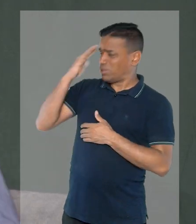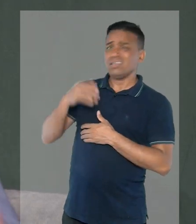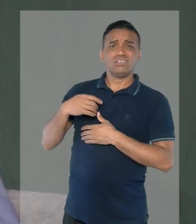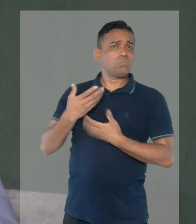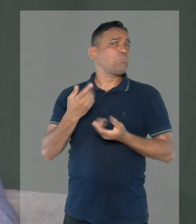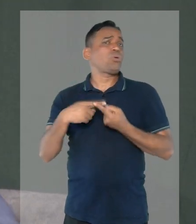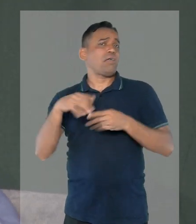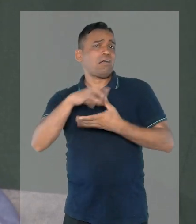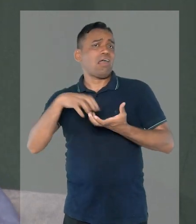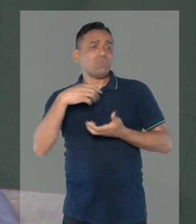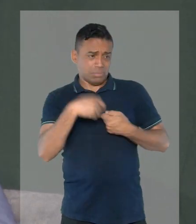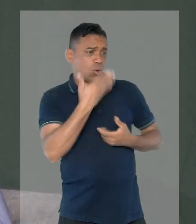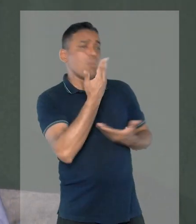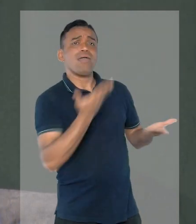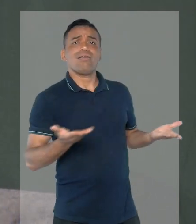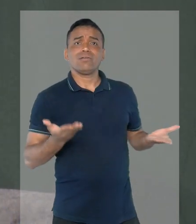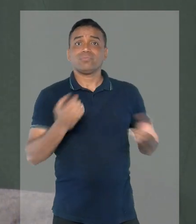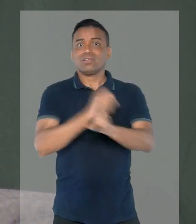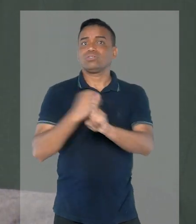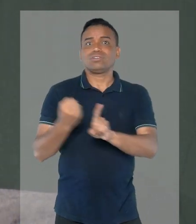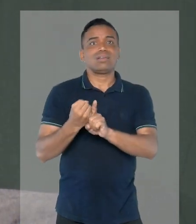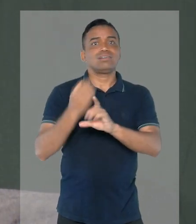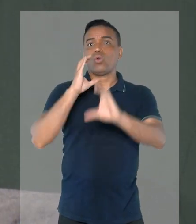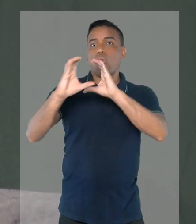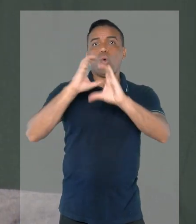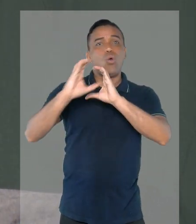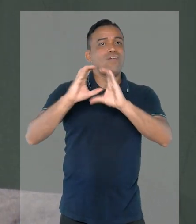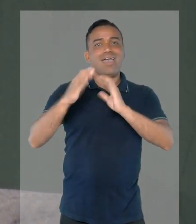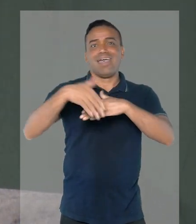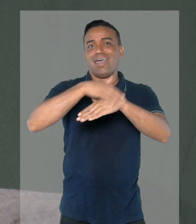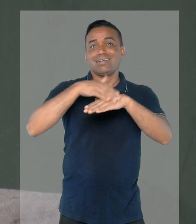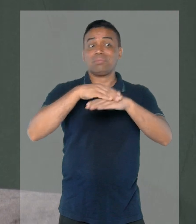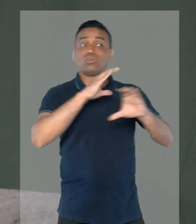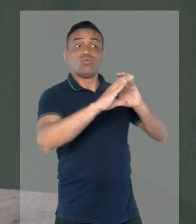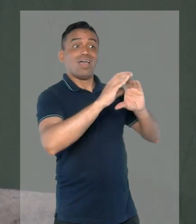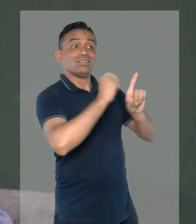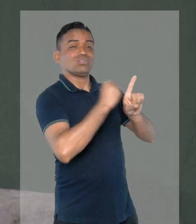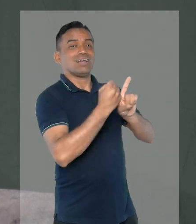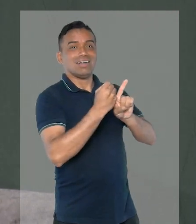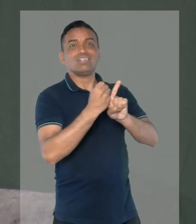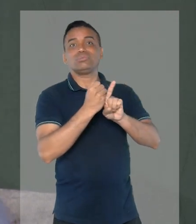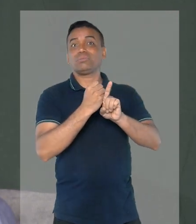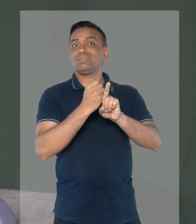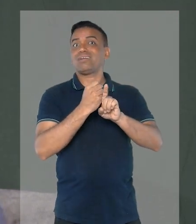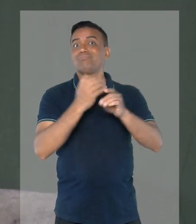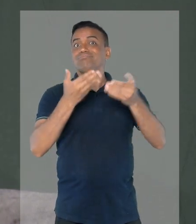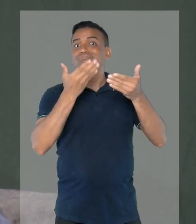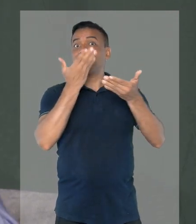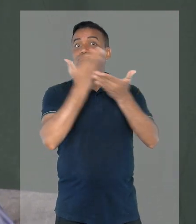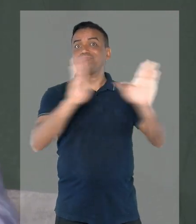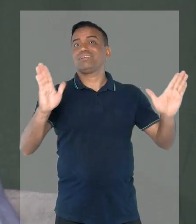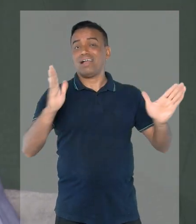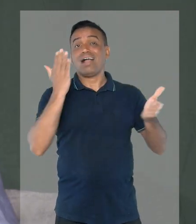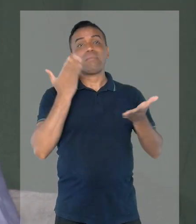precisa comer, tem hora, né? Mas parece que a sociedade não conversa com a gente, porque a gente também não conversa com a sociedade. A gente tem que romper isso. O